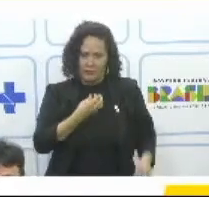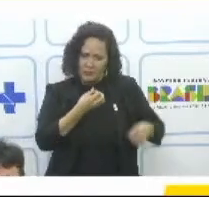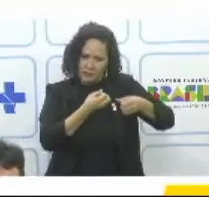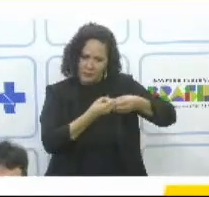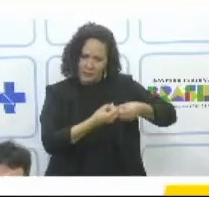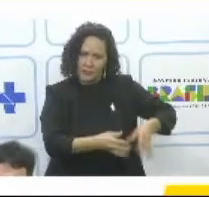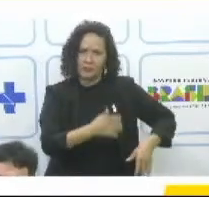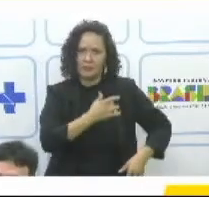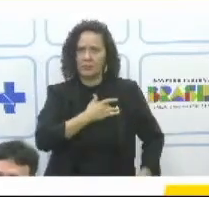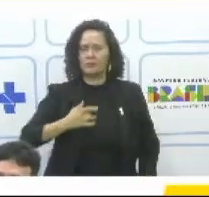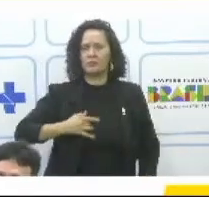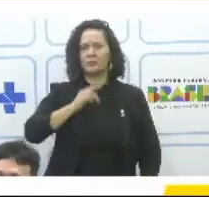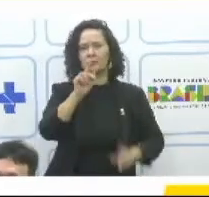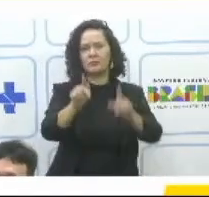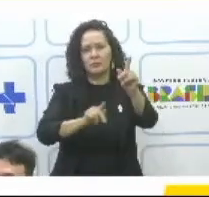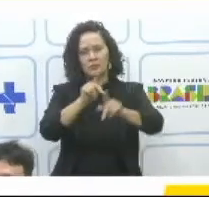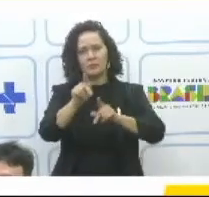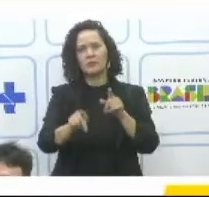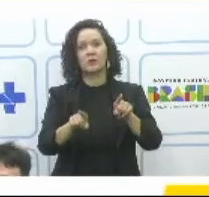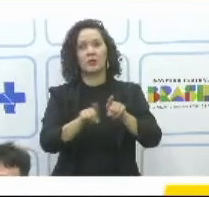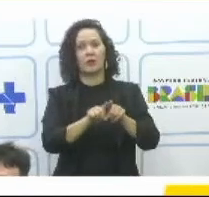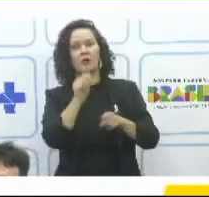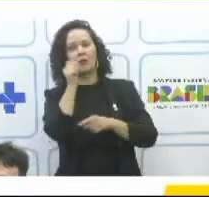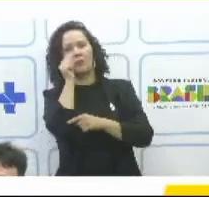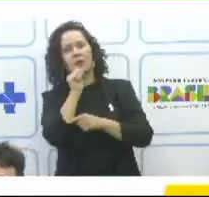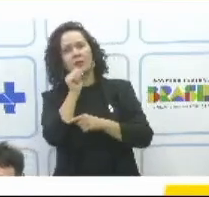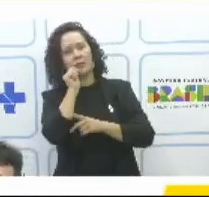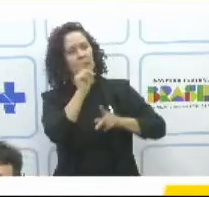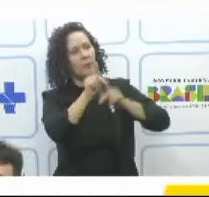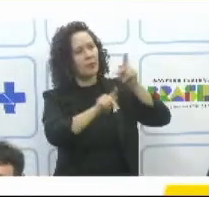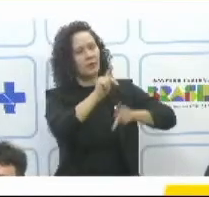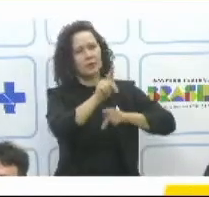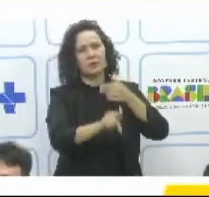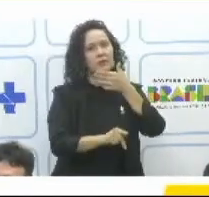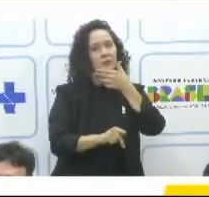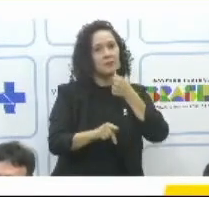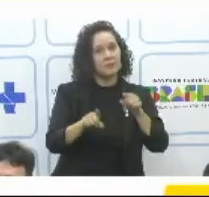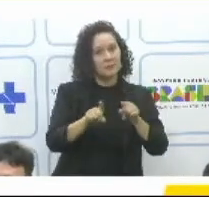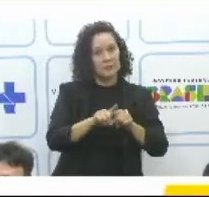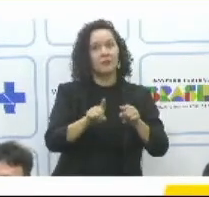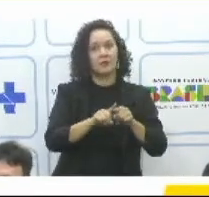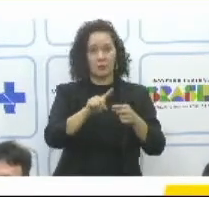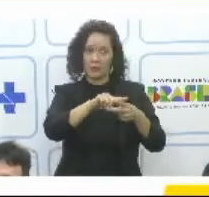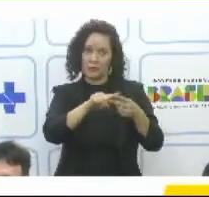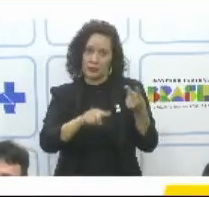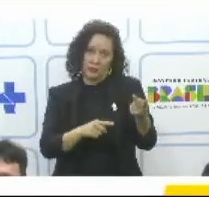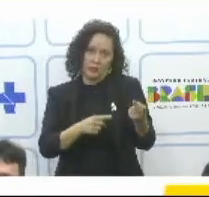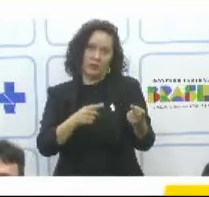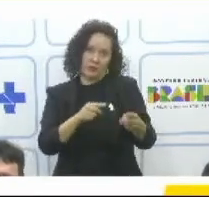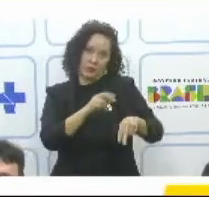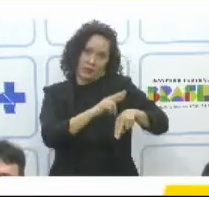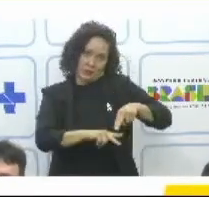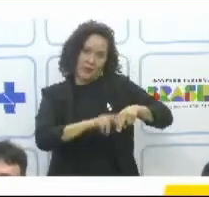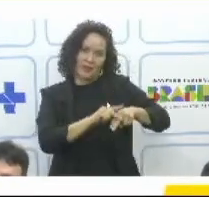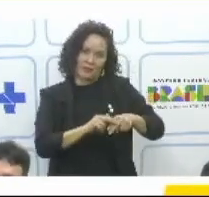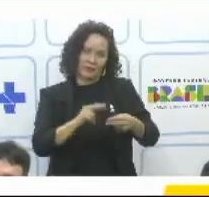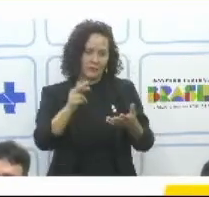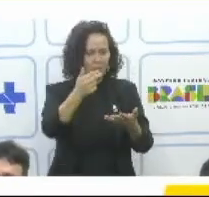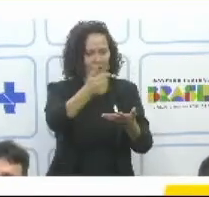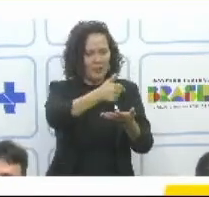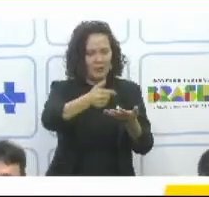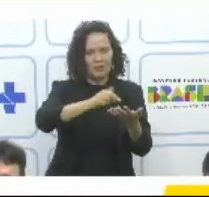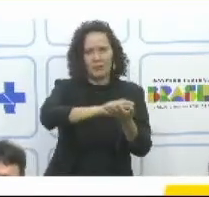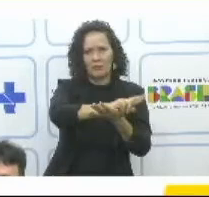da população, né, tanto na população feminina quanto na população masculina. E a gente observa que várias dessas doenças,